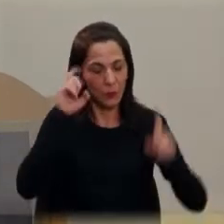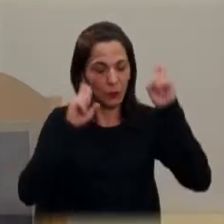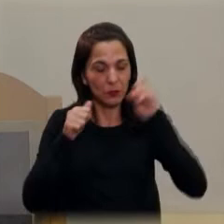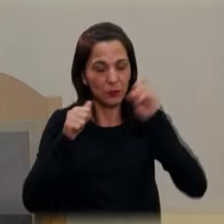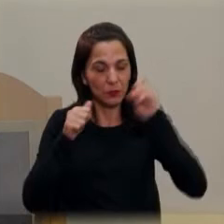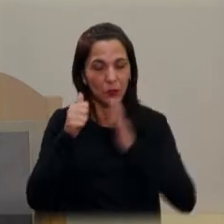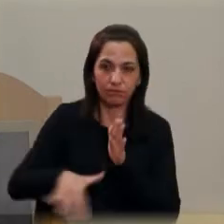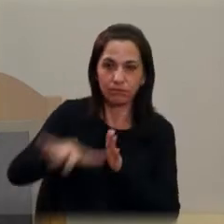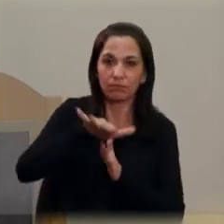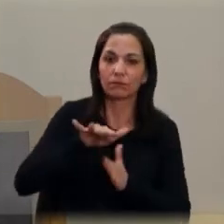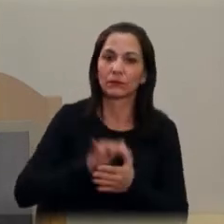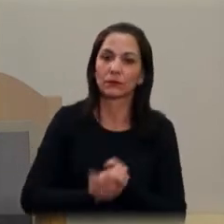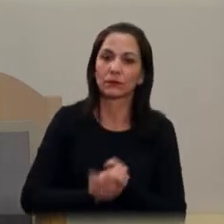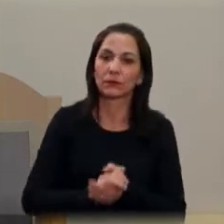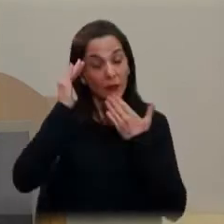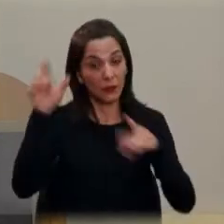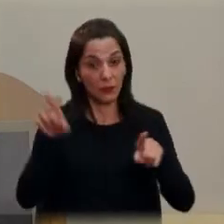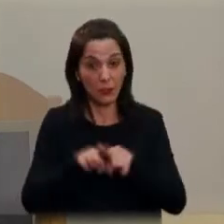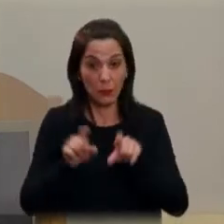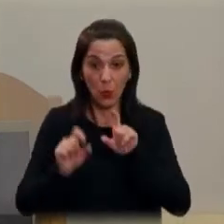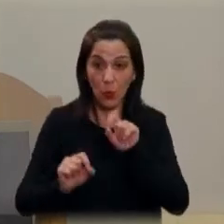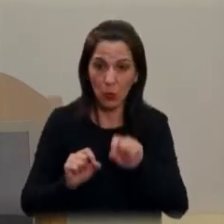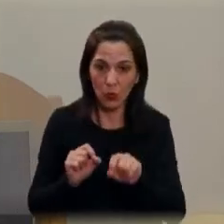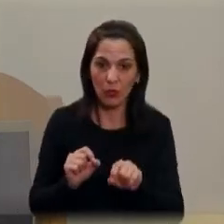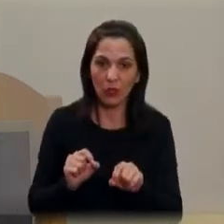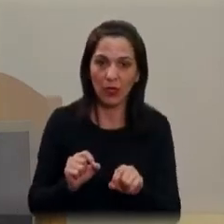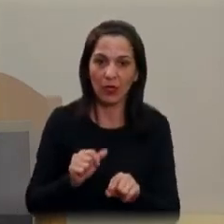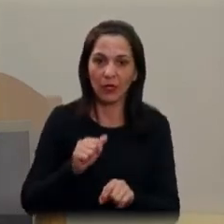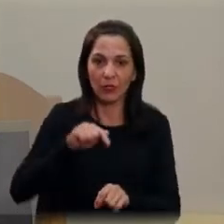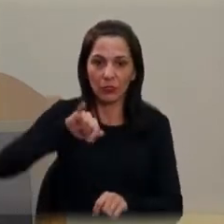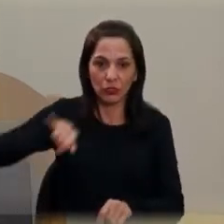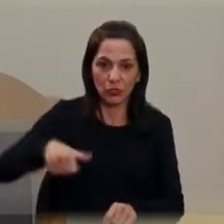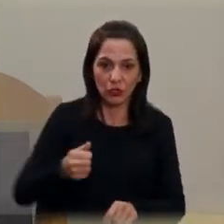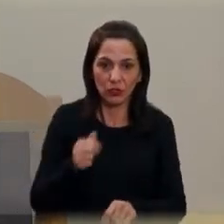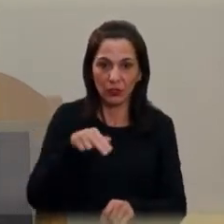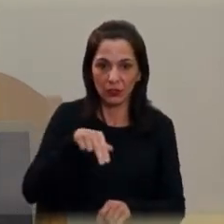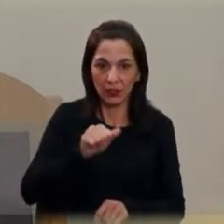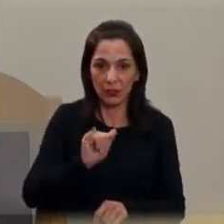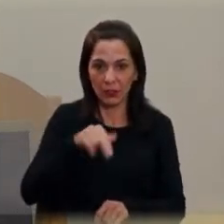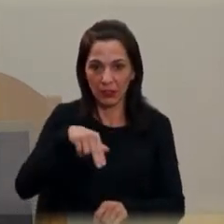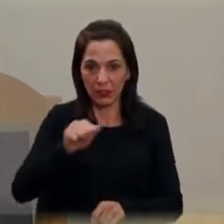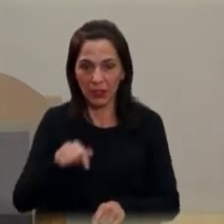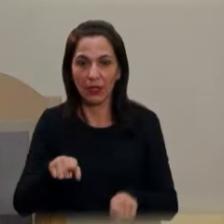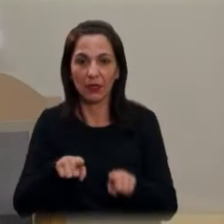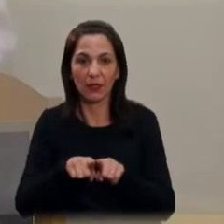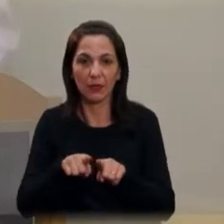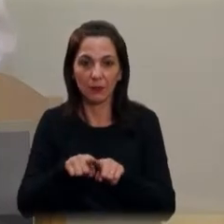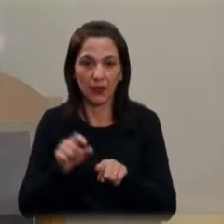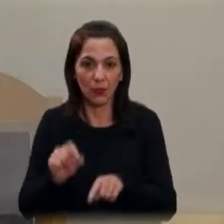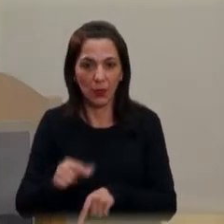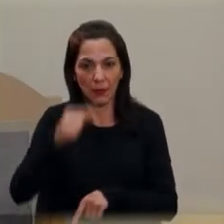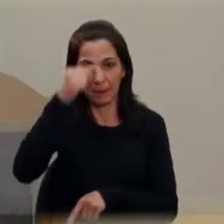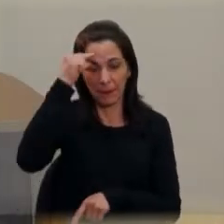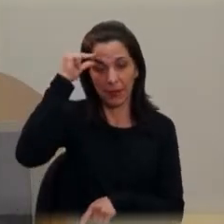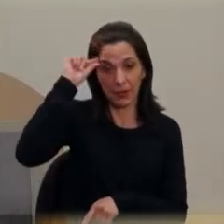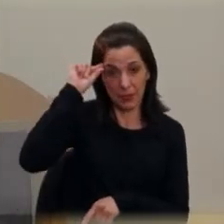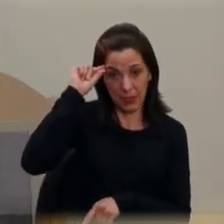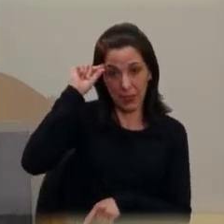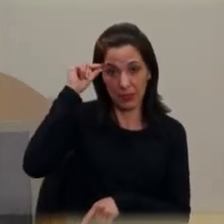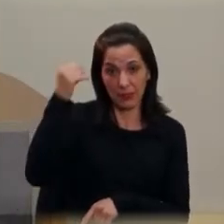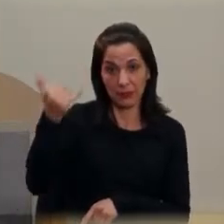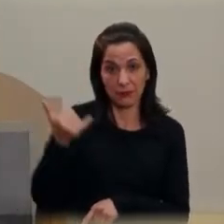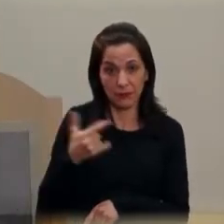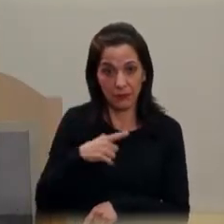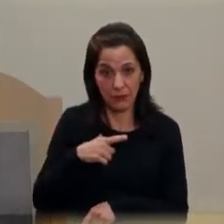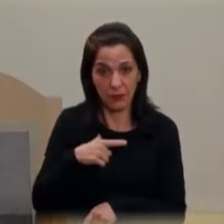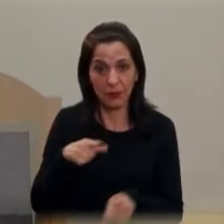região. Quero agradecer também a Janaína Pascoal, o Marquês da Rabi, novamente o nosso querido Sargento